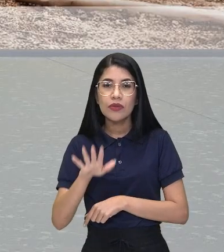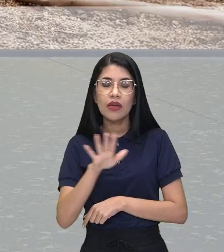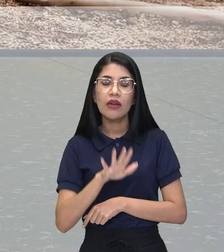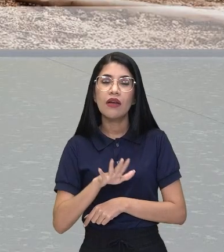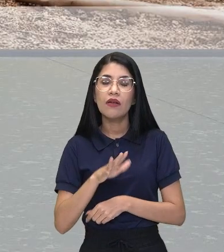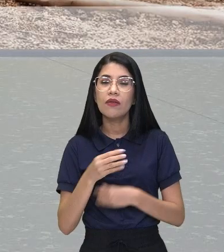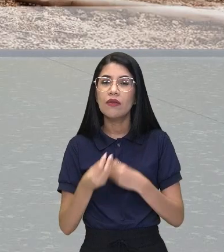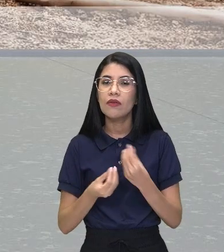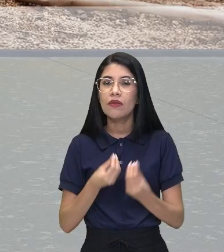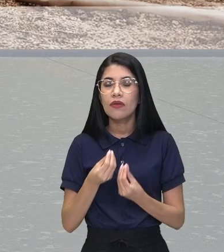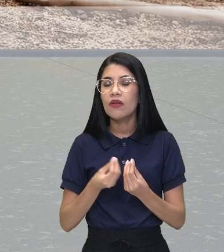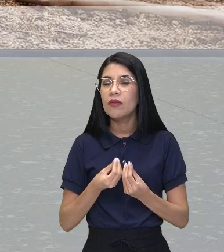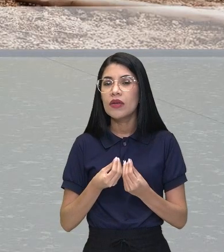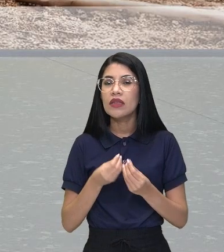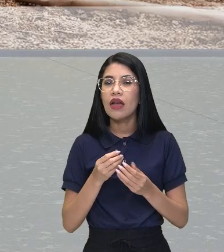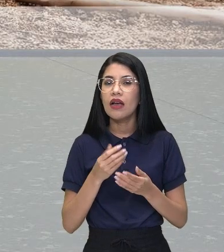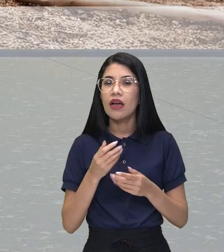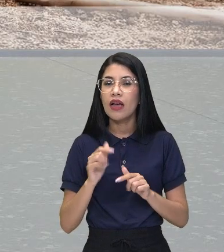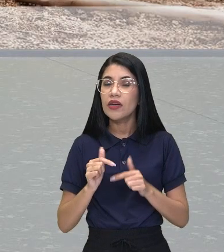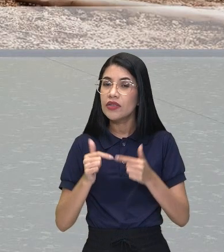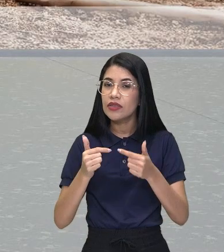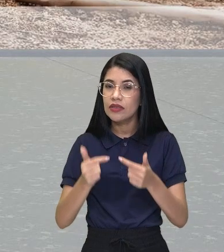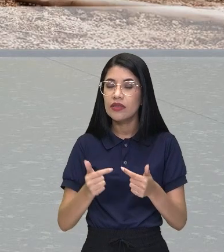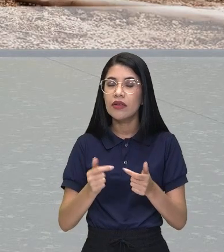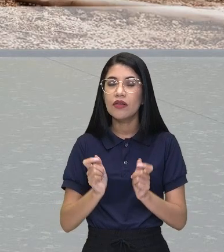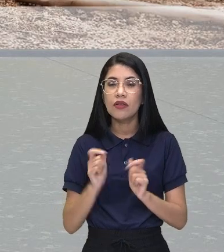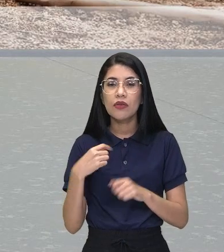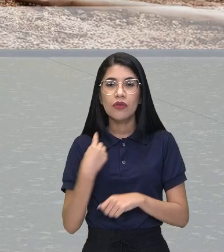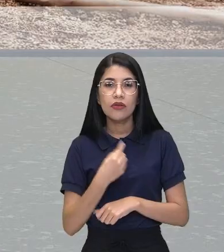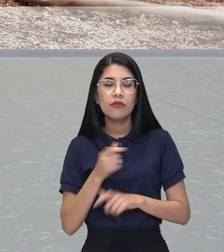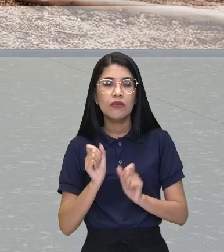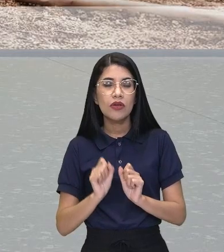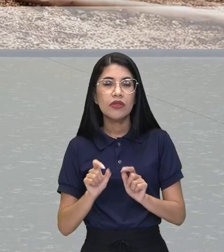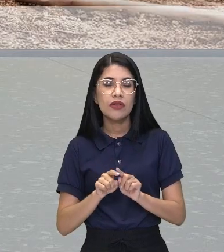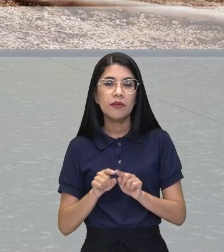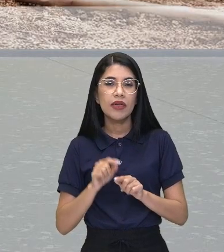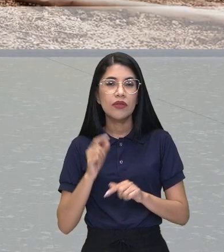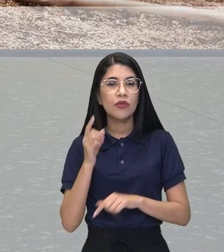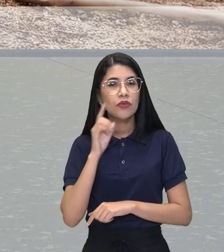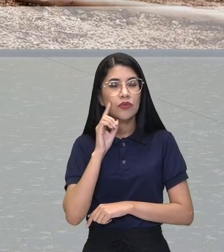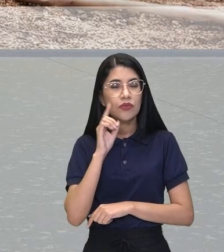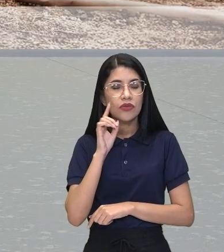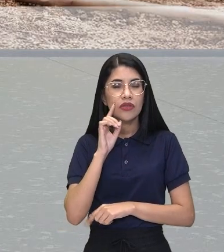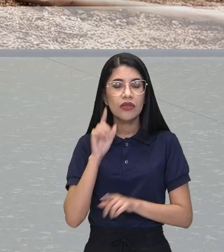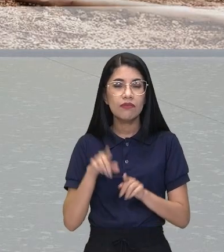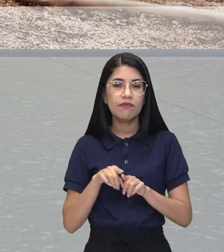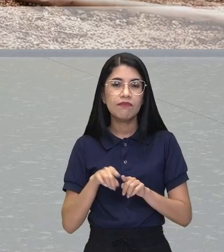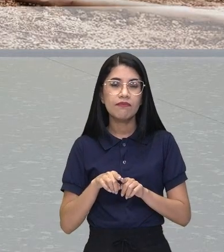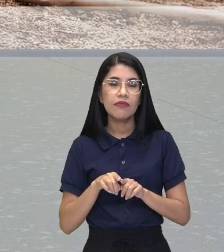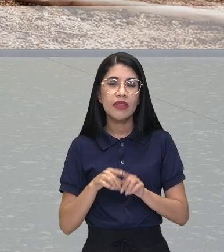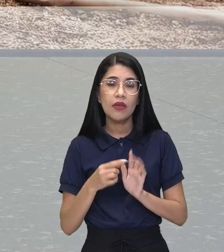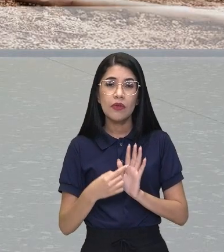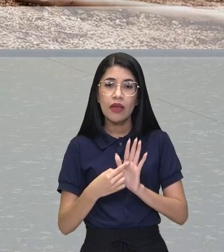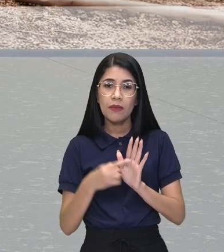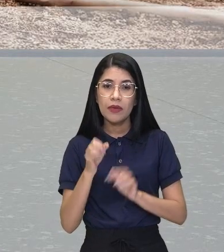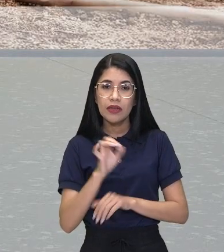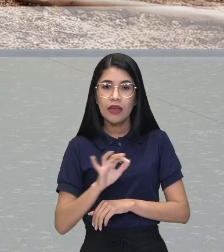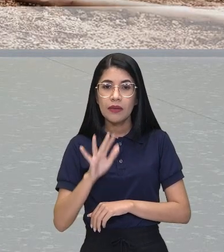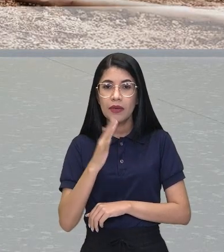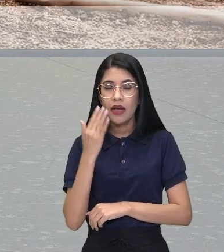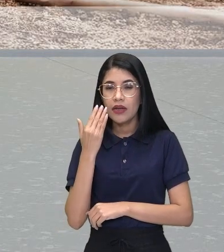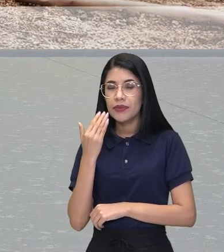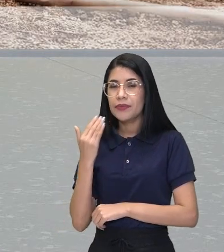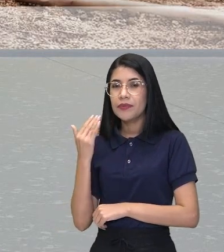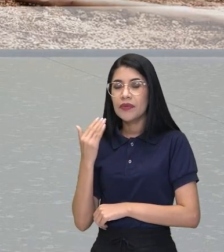né, cidadãos ali, podemos estar fazendo no dia a dia mesmo, né? E a gente traz aqui essa imagem, né, professor, um pouco